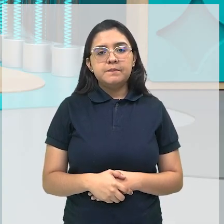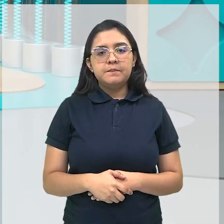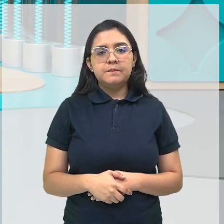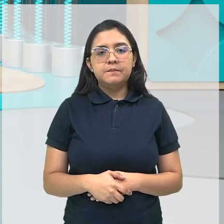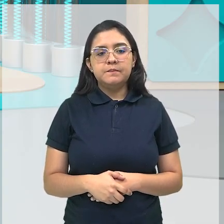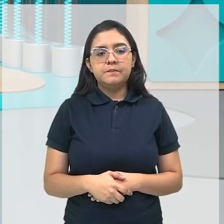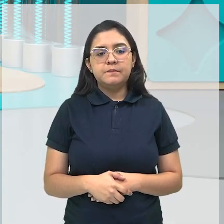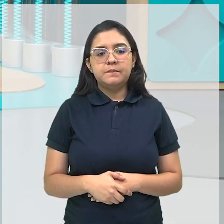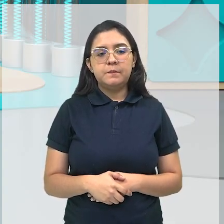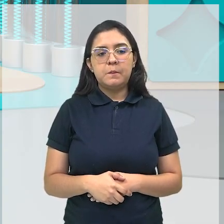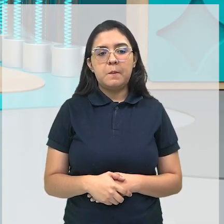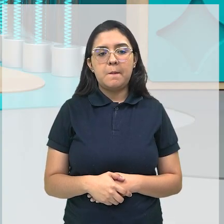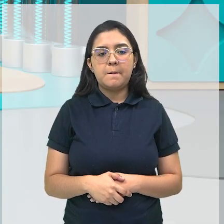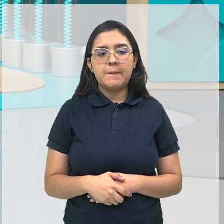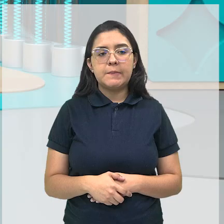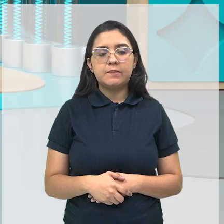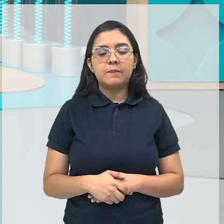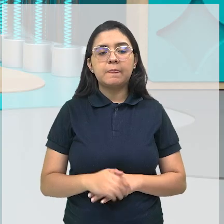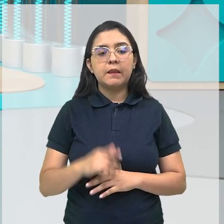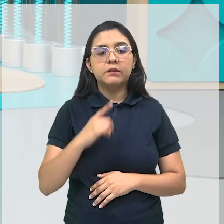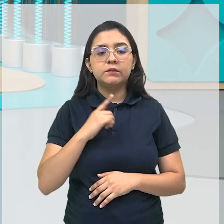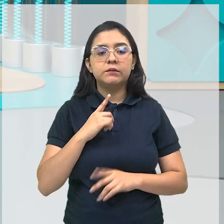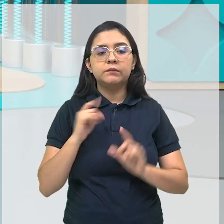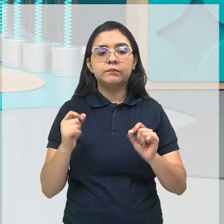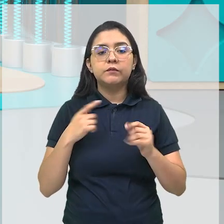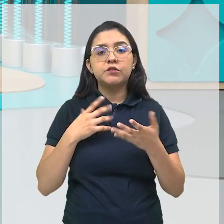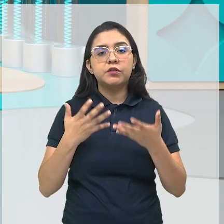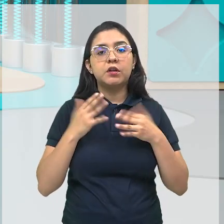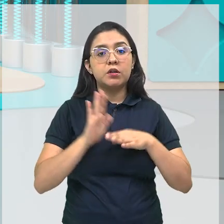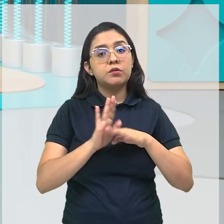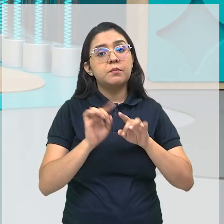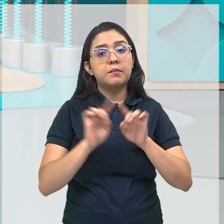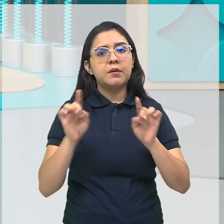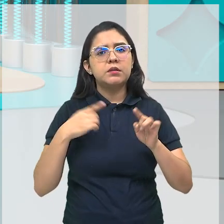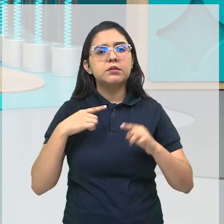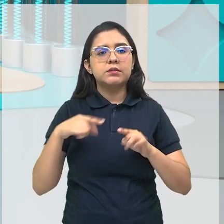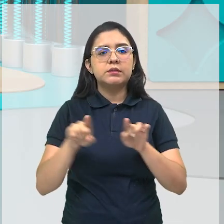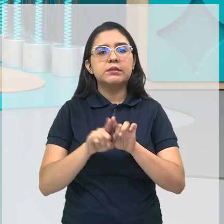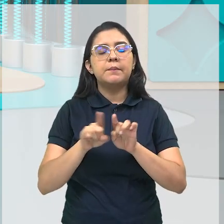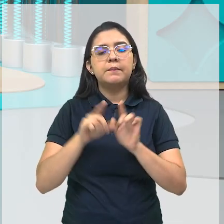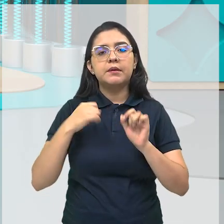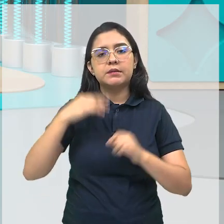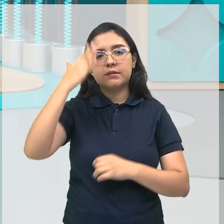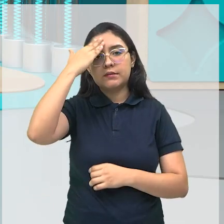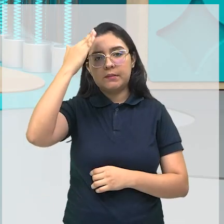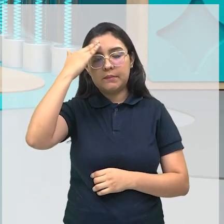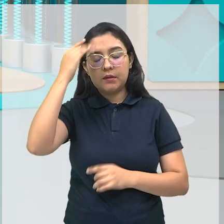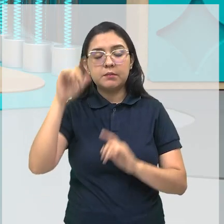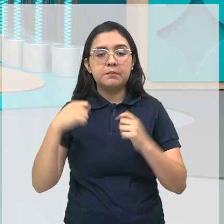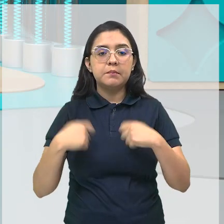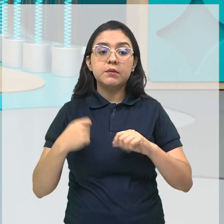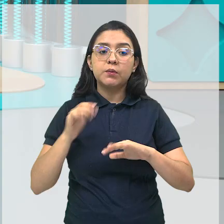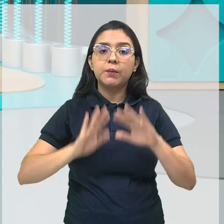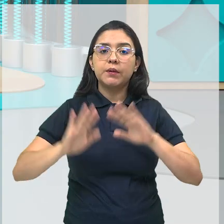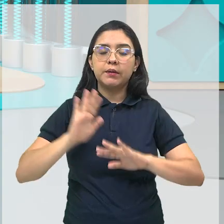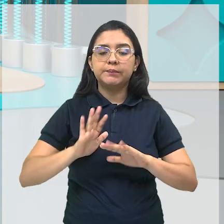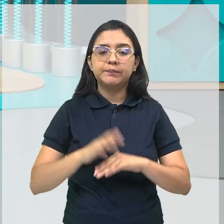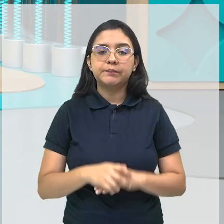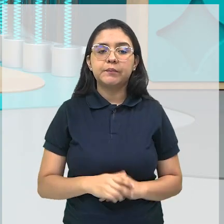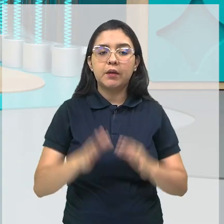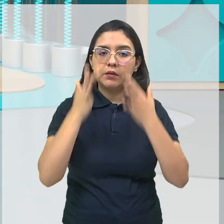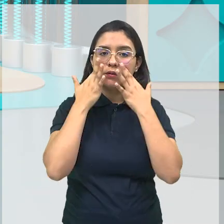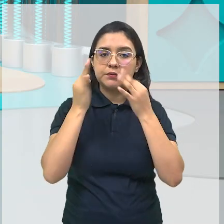essa diferença de querer ajudar, mas também, ao mesmo tempo, proteger sua própria vida, né?